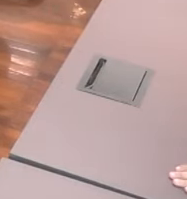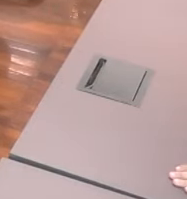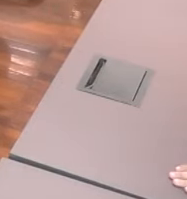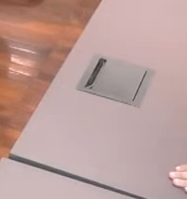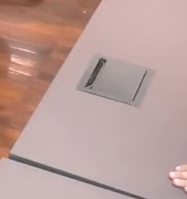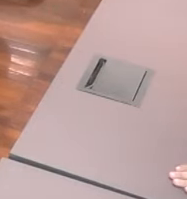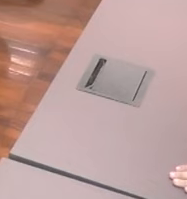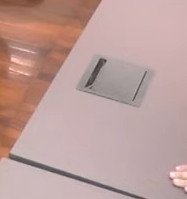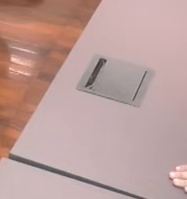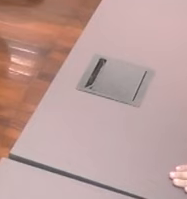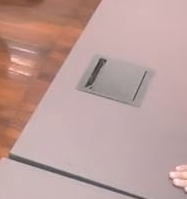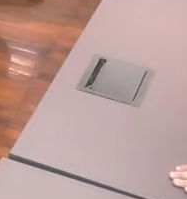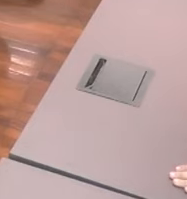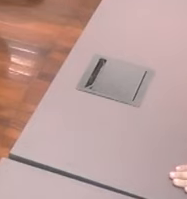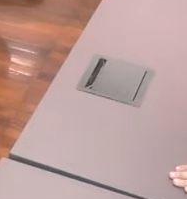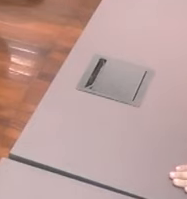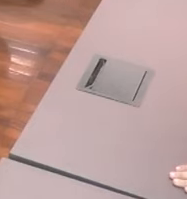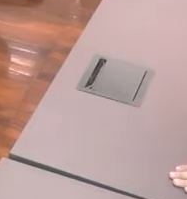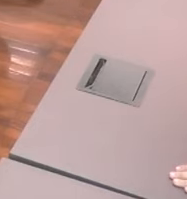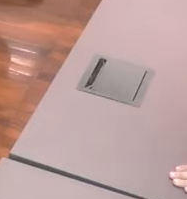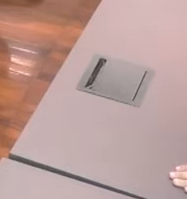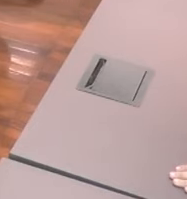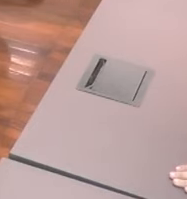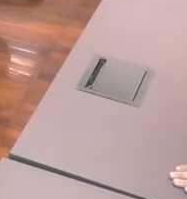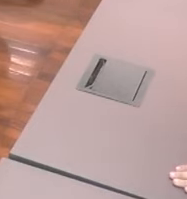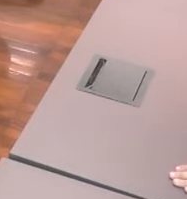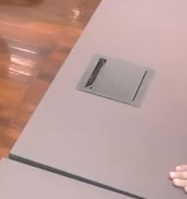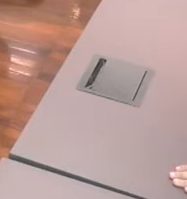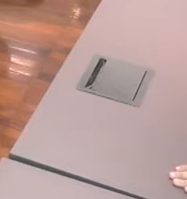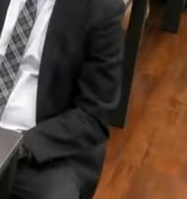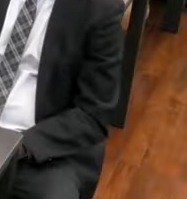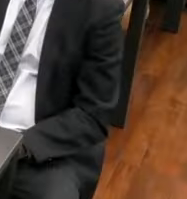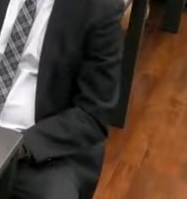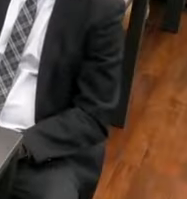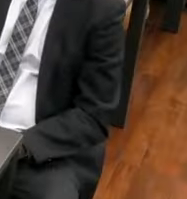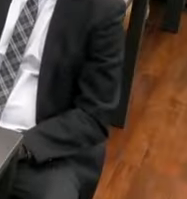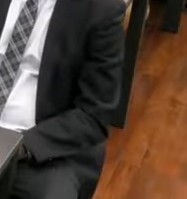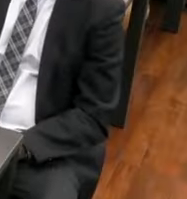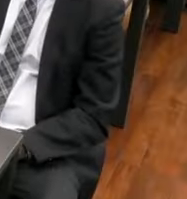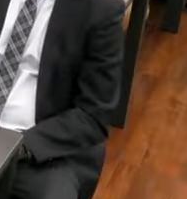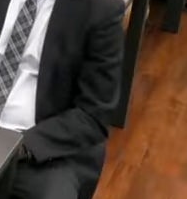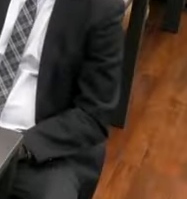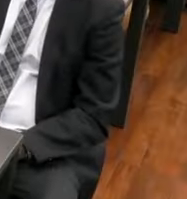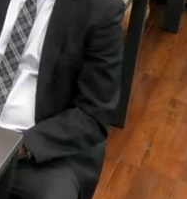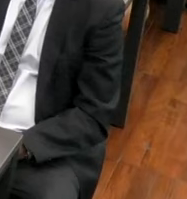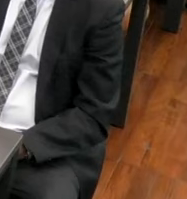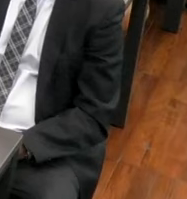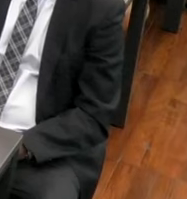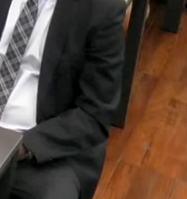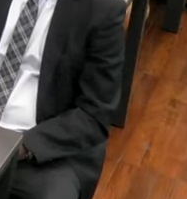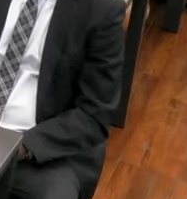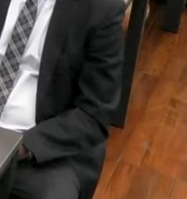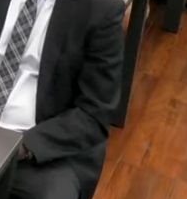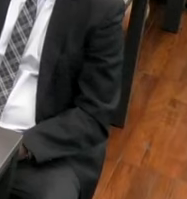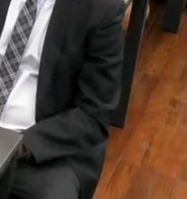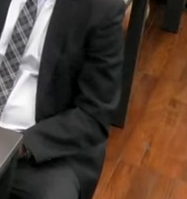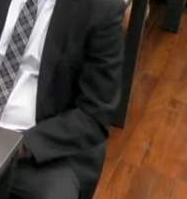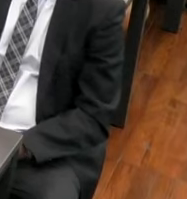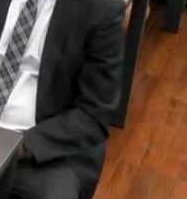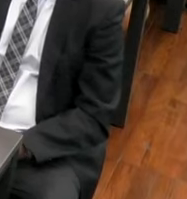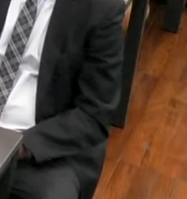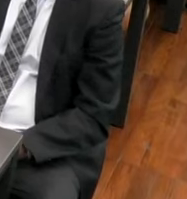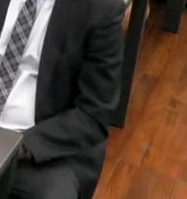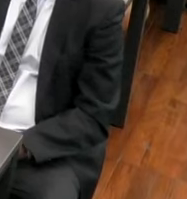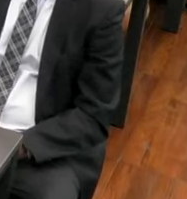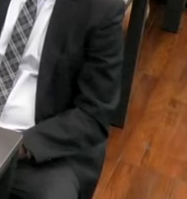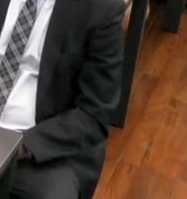pela concessionária Light, senhor Daniel Carvalho de Mendonça, superintendente de Relações Institucionais e Responsabilidade Social, obrigado pela